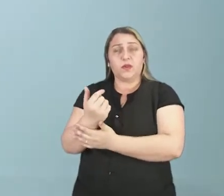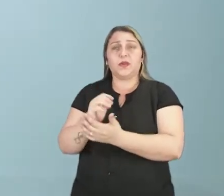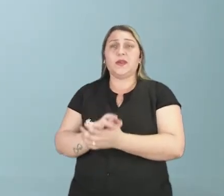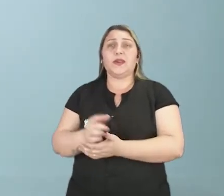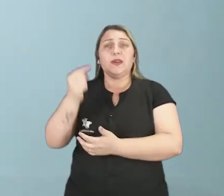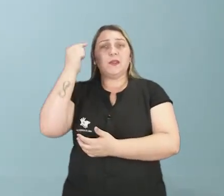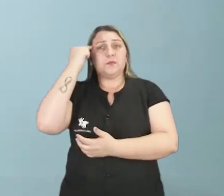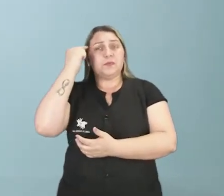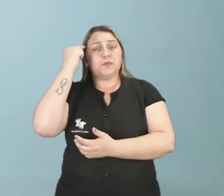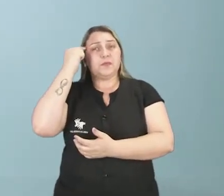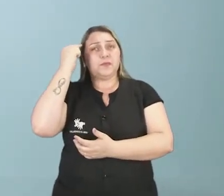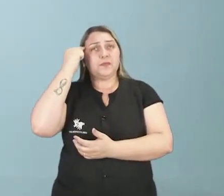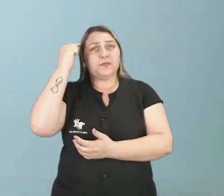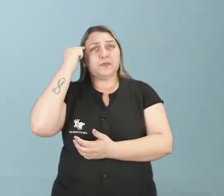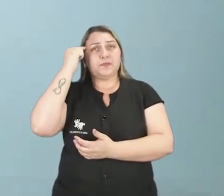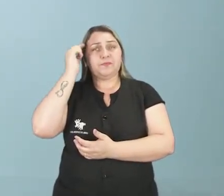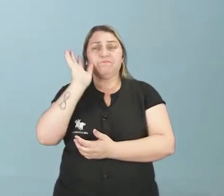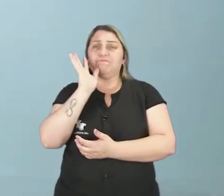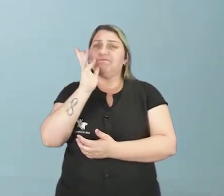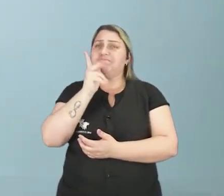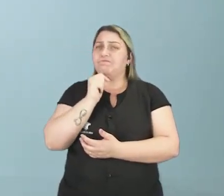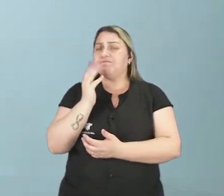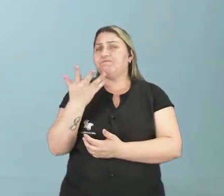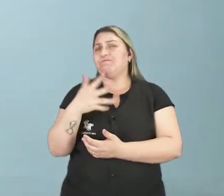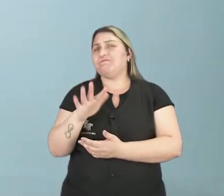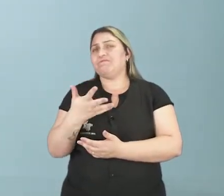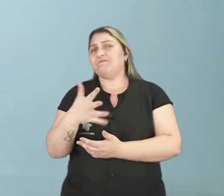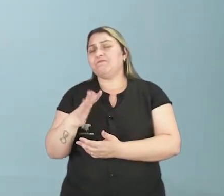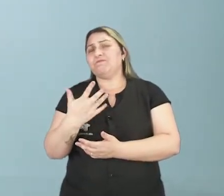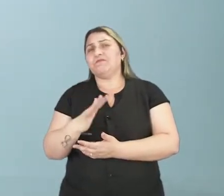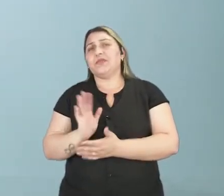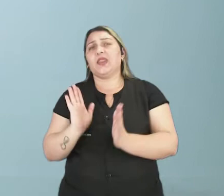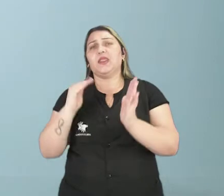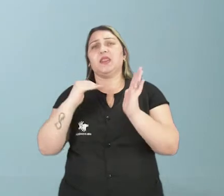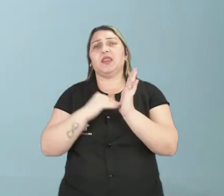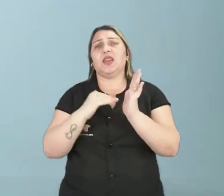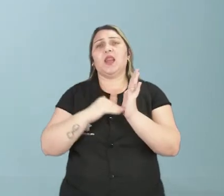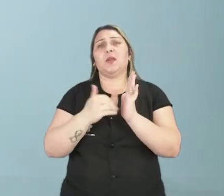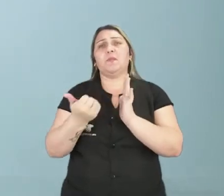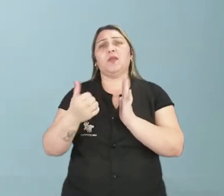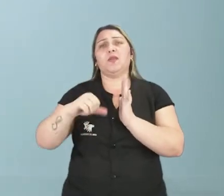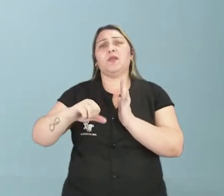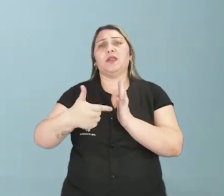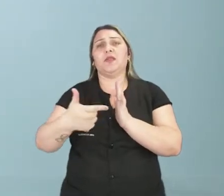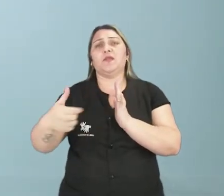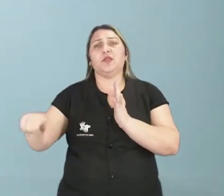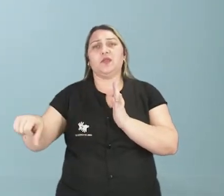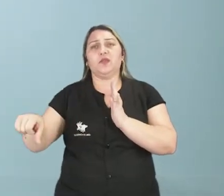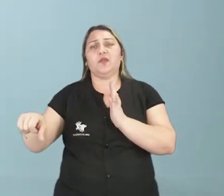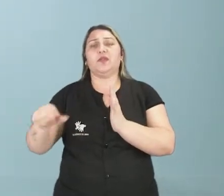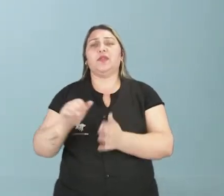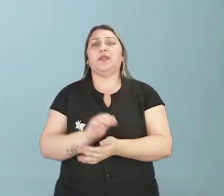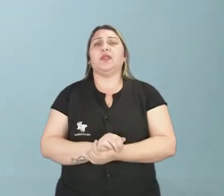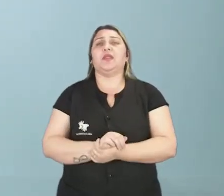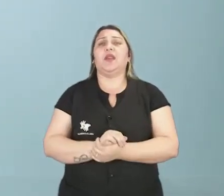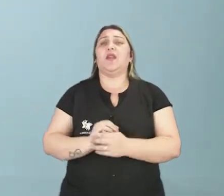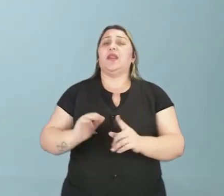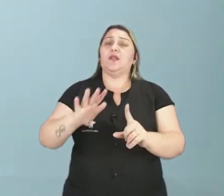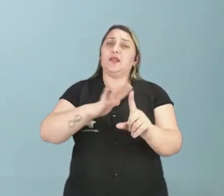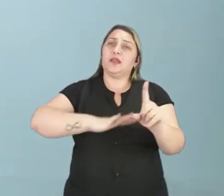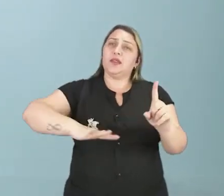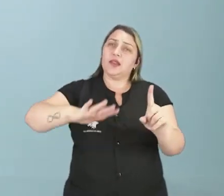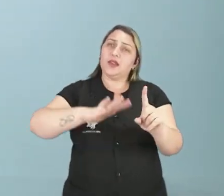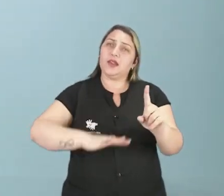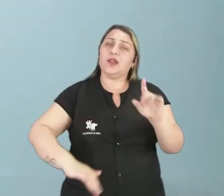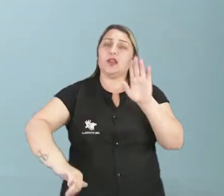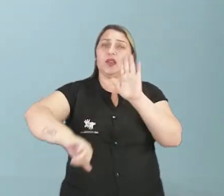Esse pensamento ele durou mais ou menos aí até 1929, quando a sociedade entrou